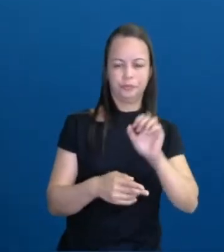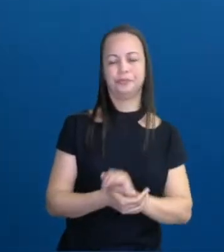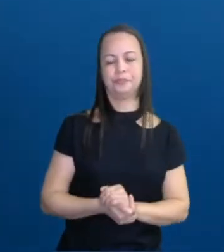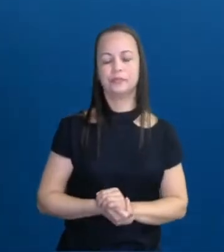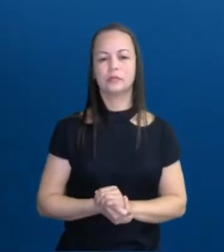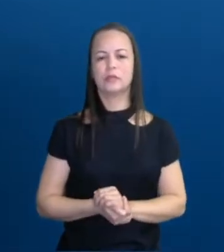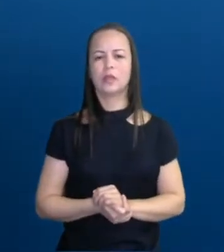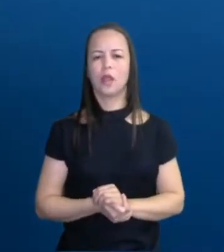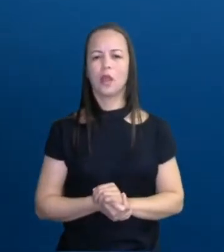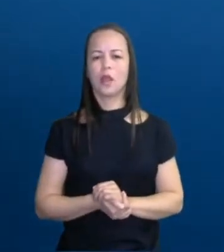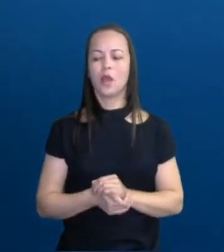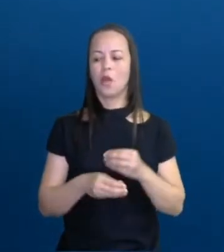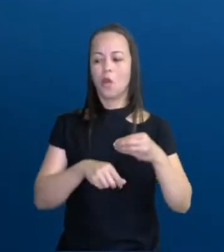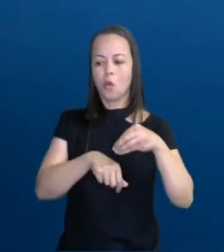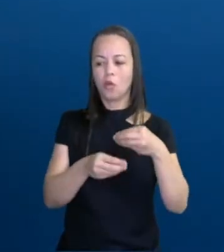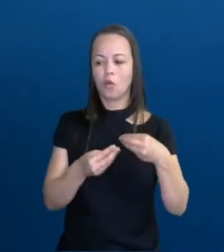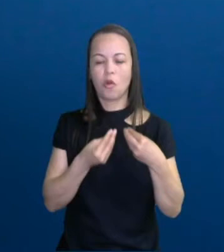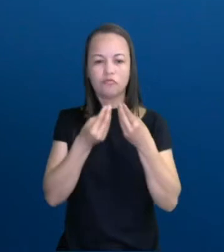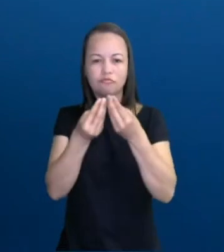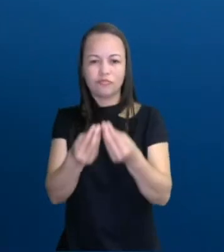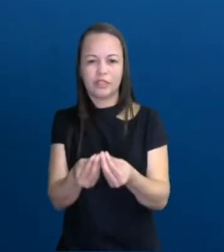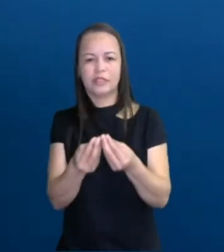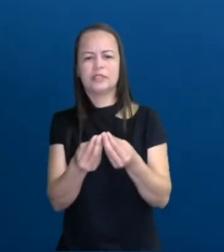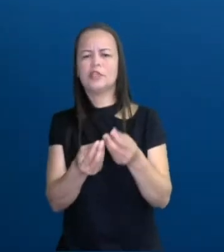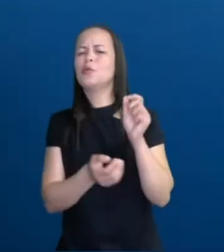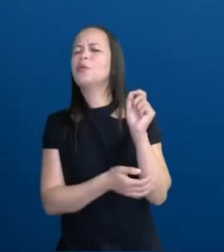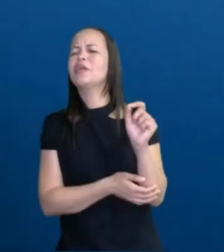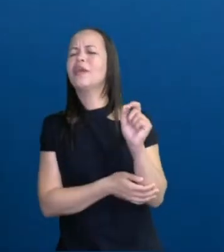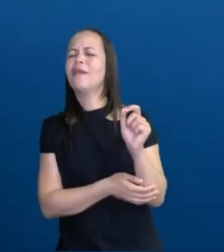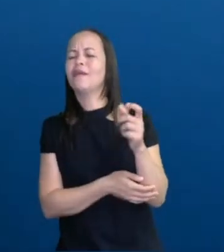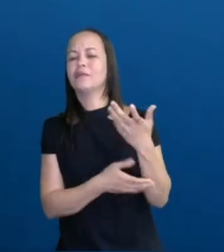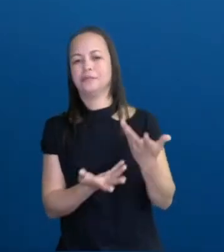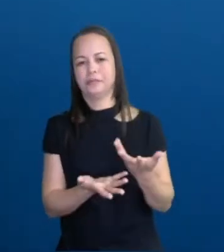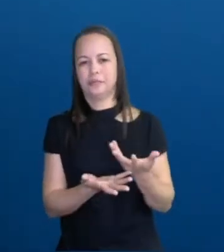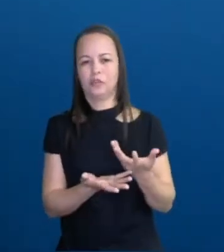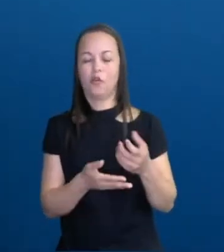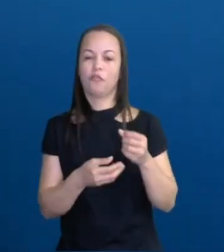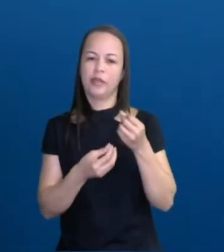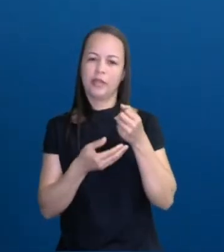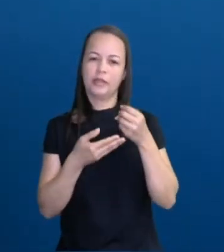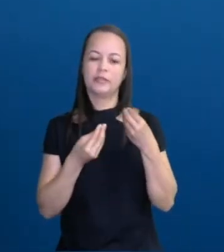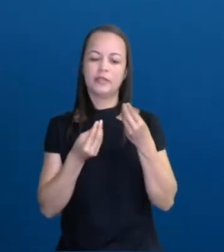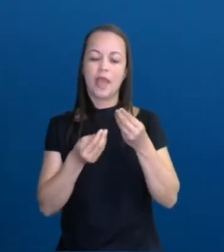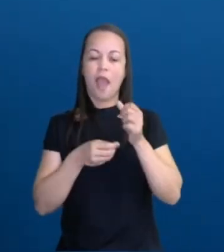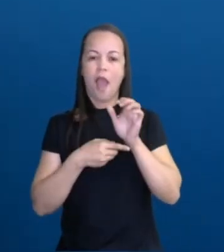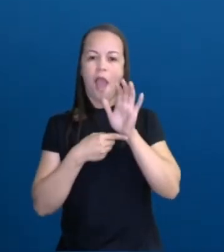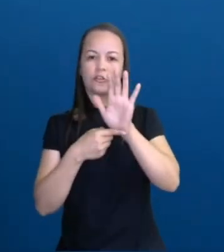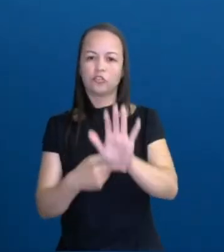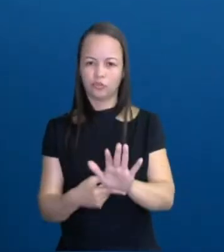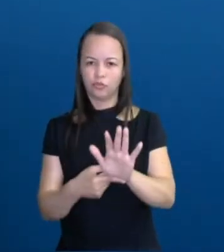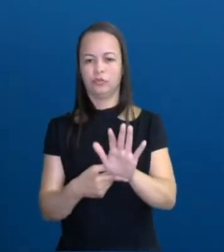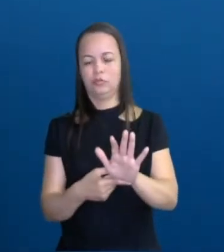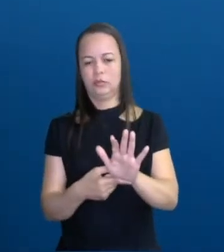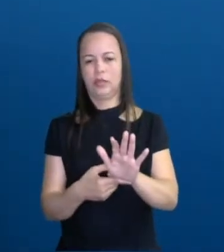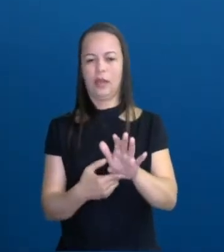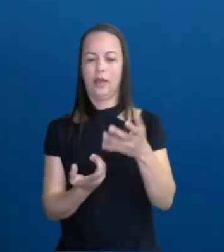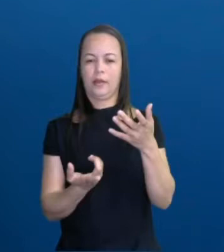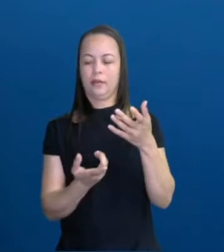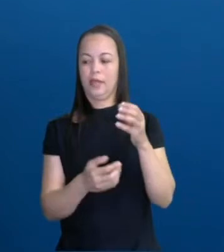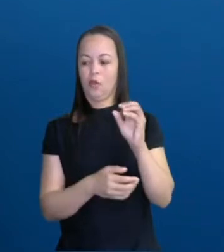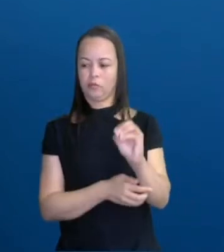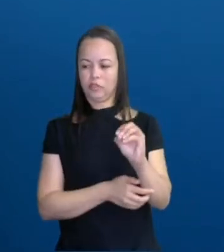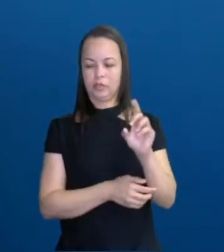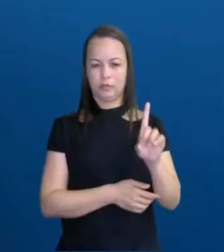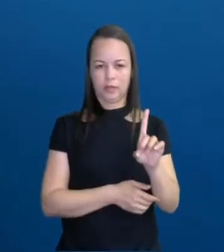Ofereci. Ofereci o quê? Para quem? Ofereci ajuda. Ajuda é o objeto